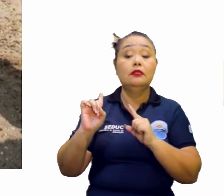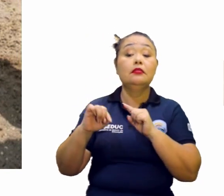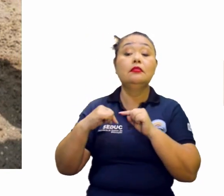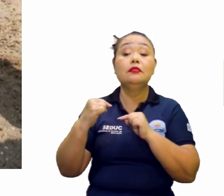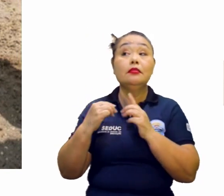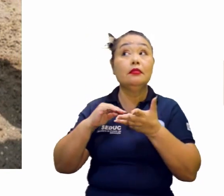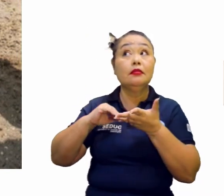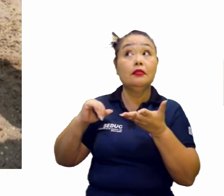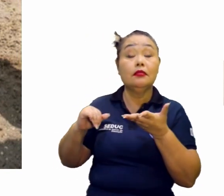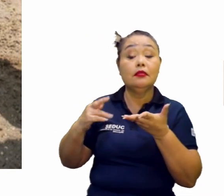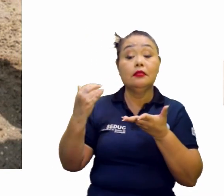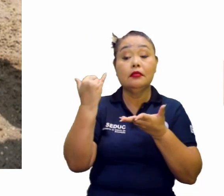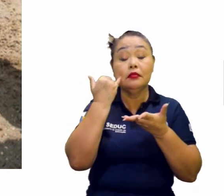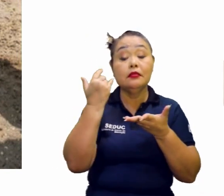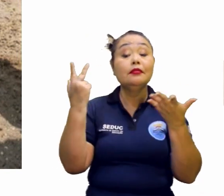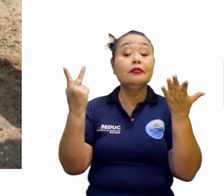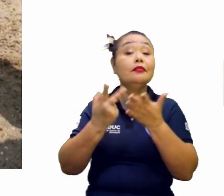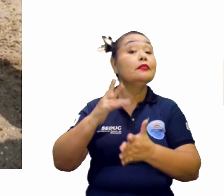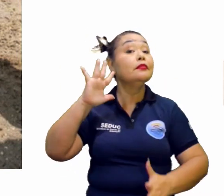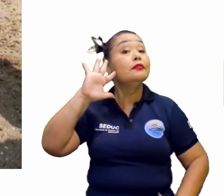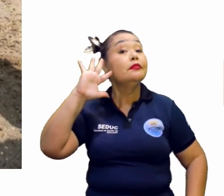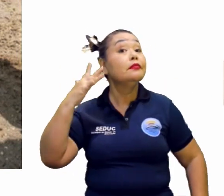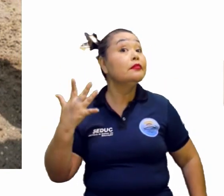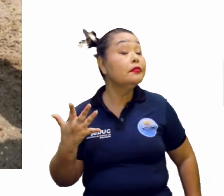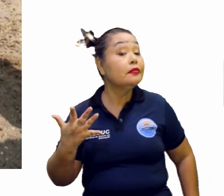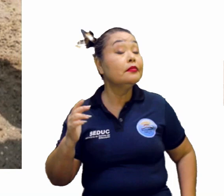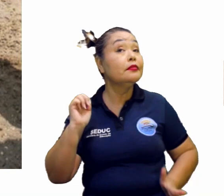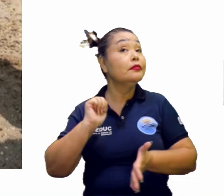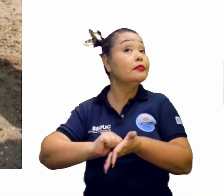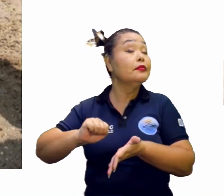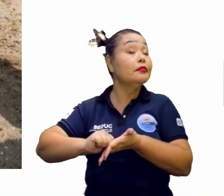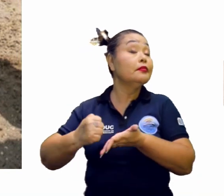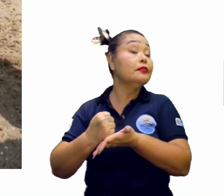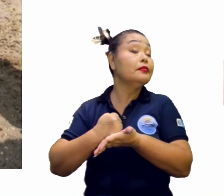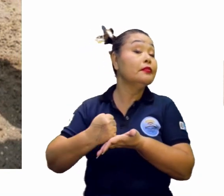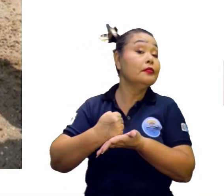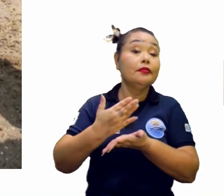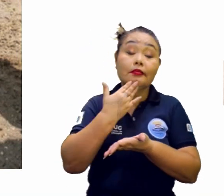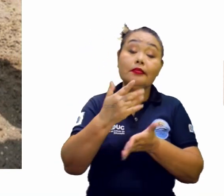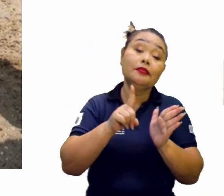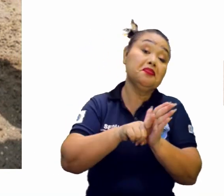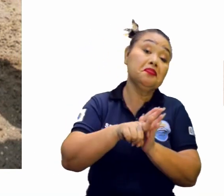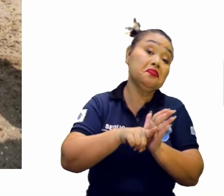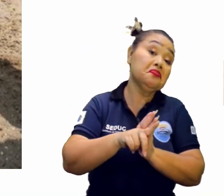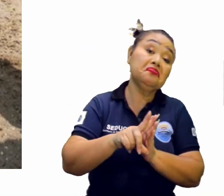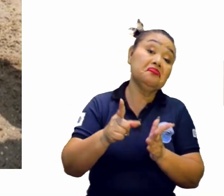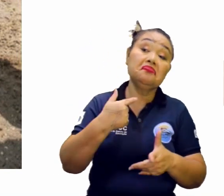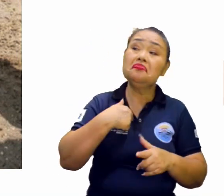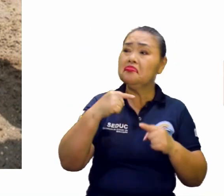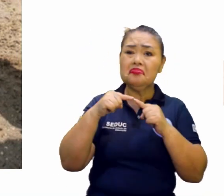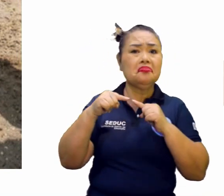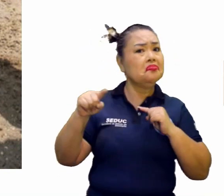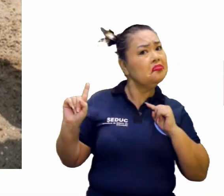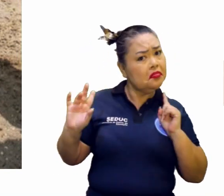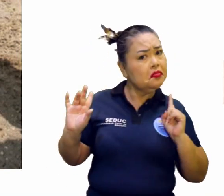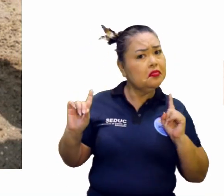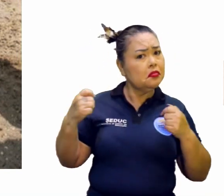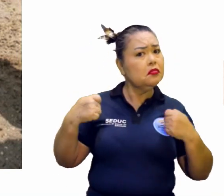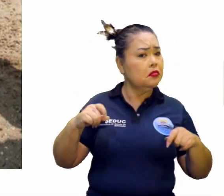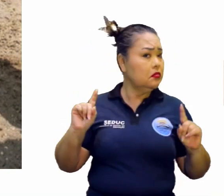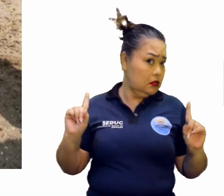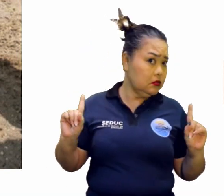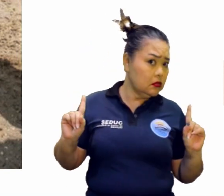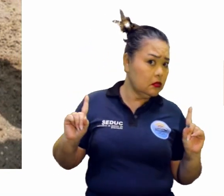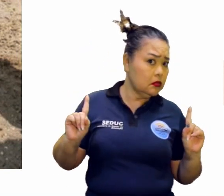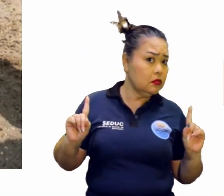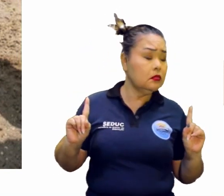vai acontecer? Ele pode prescrever uma medicação ou solicitar um exame que não vai ter nada a ver com o que você está precisando.